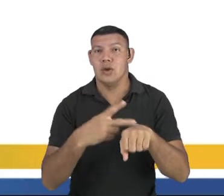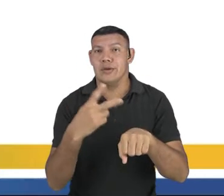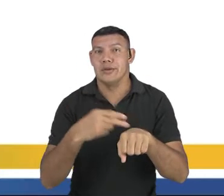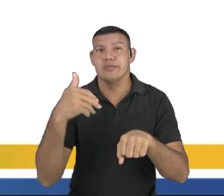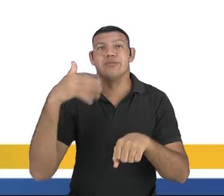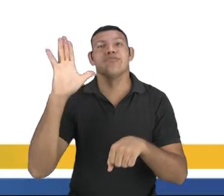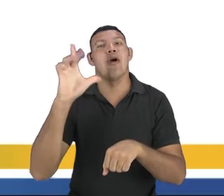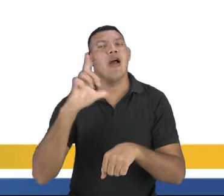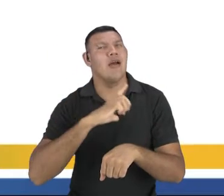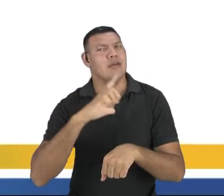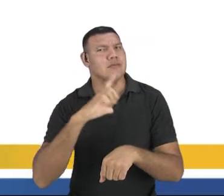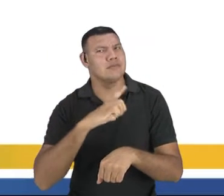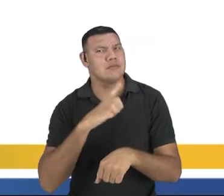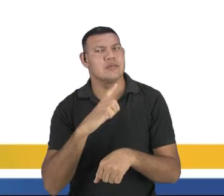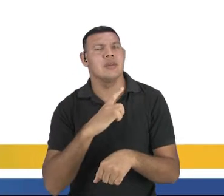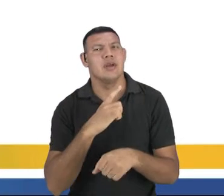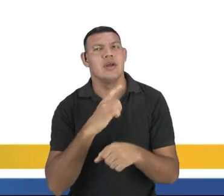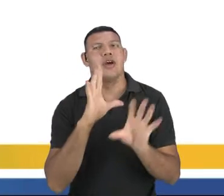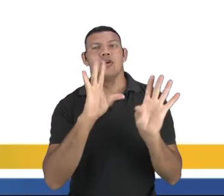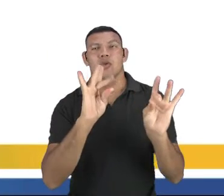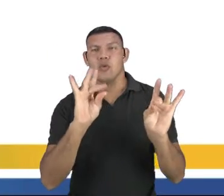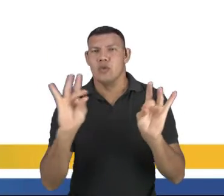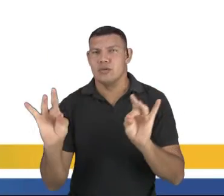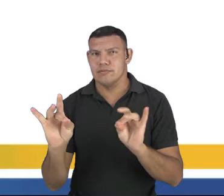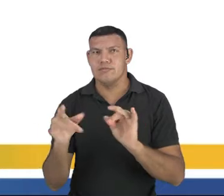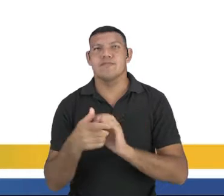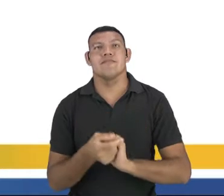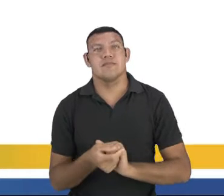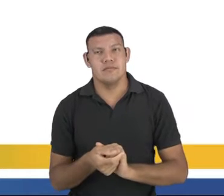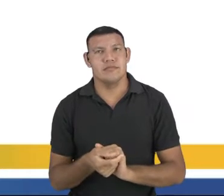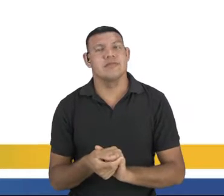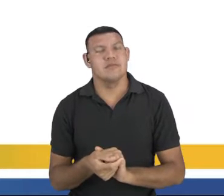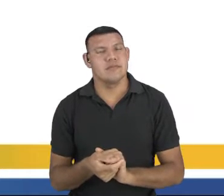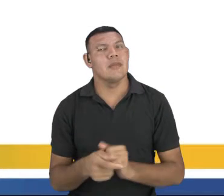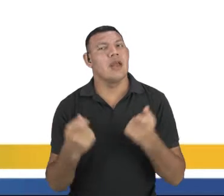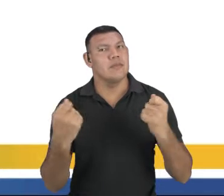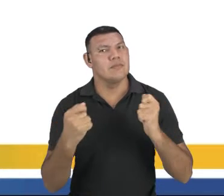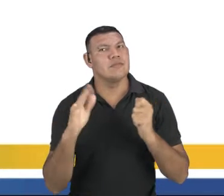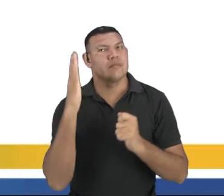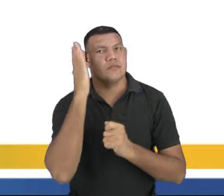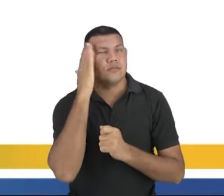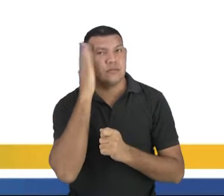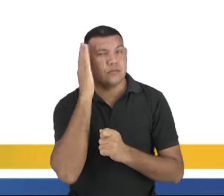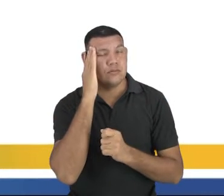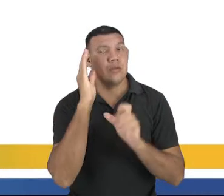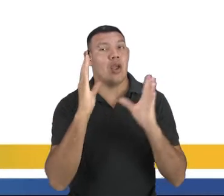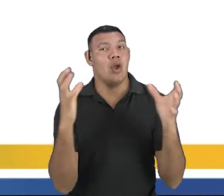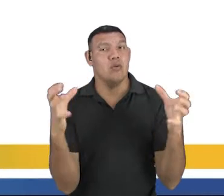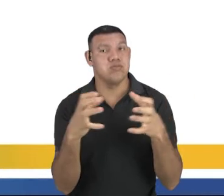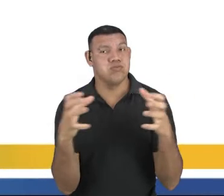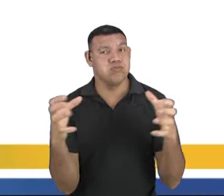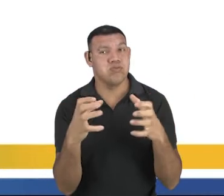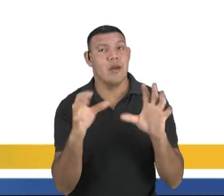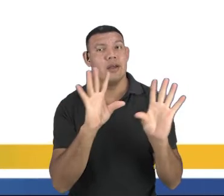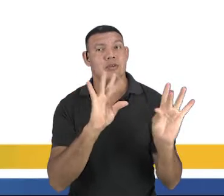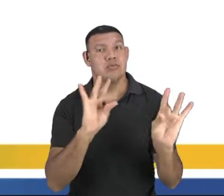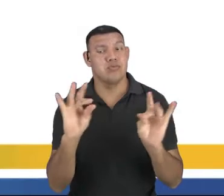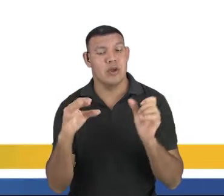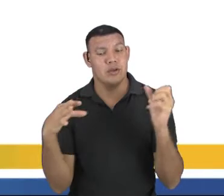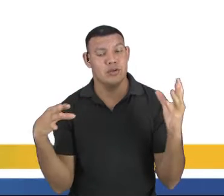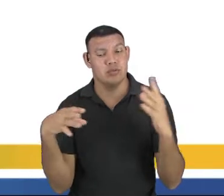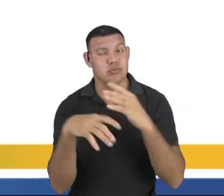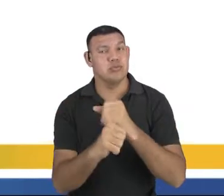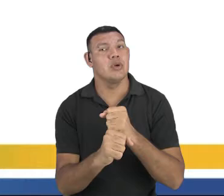vai caber mais um pouco de líquido aqui também. Então, eu tenho que levar em consideração que a dilatação desse líquido é a